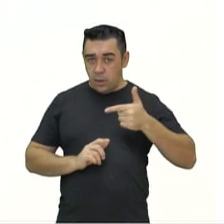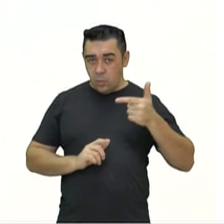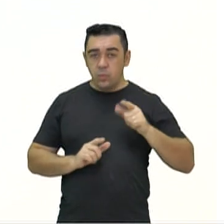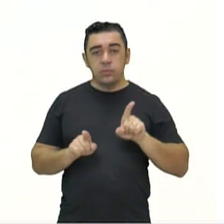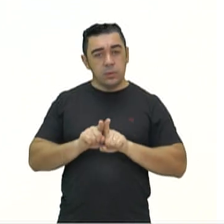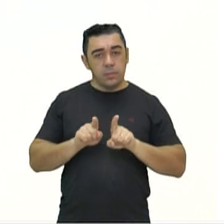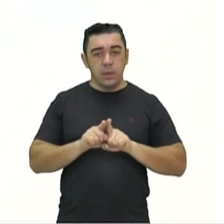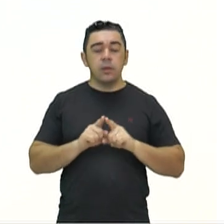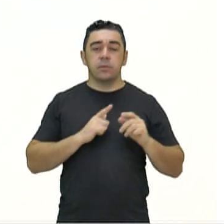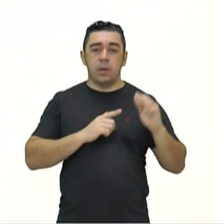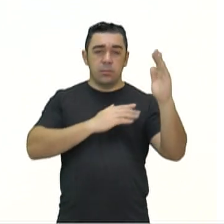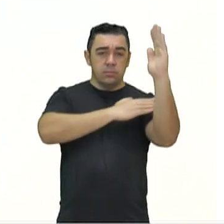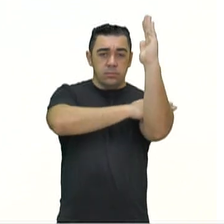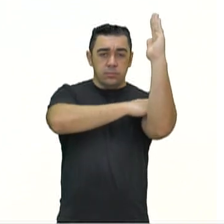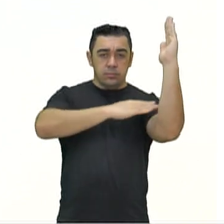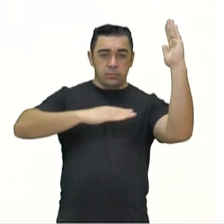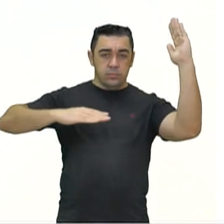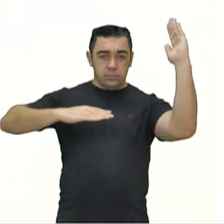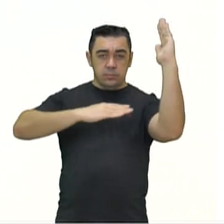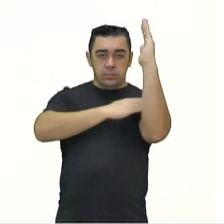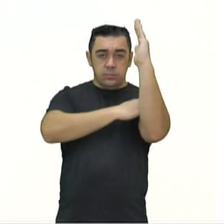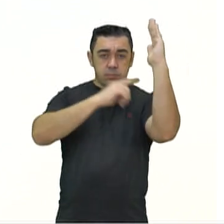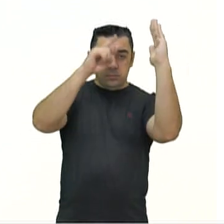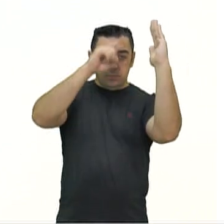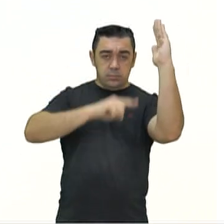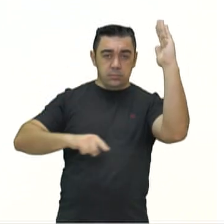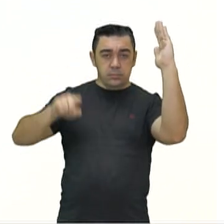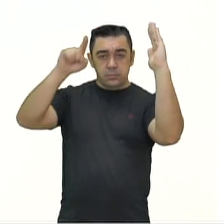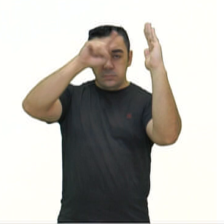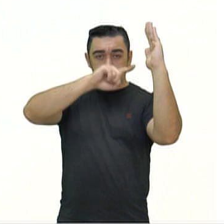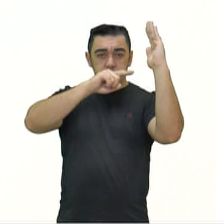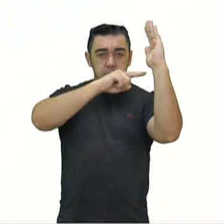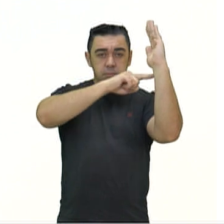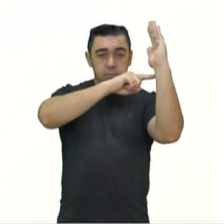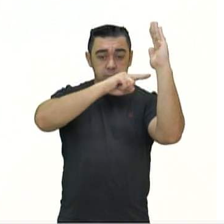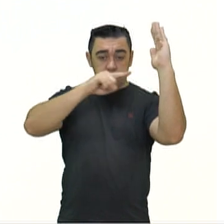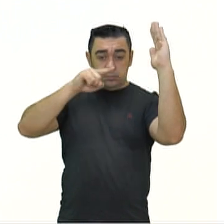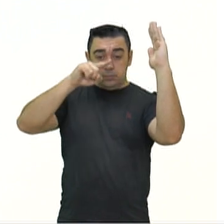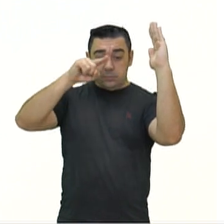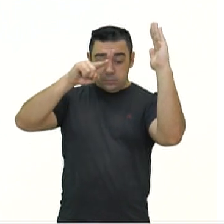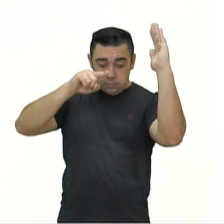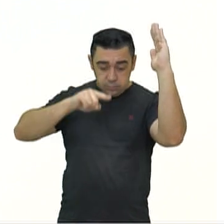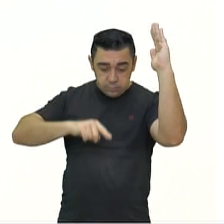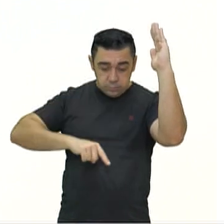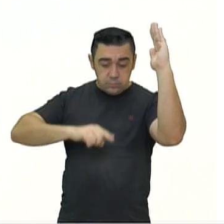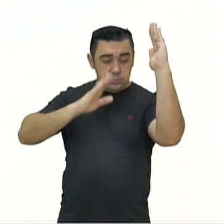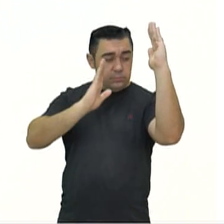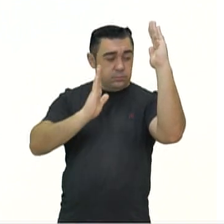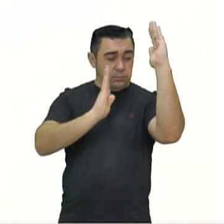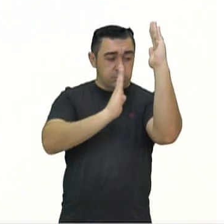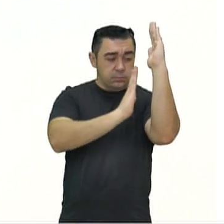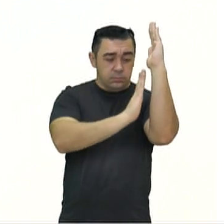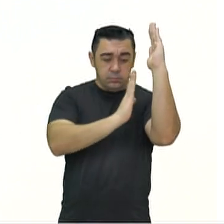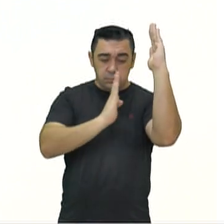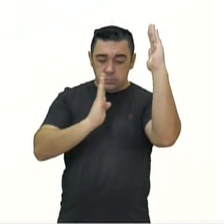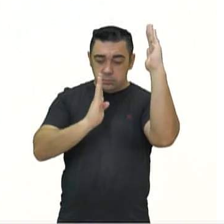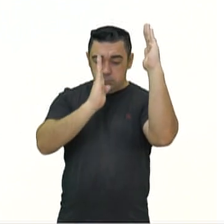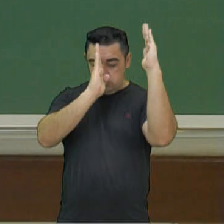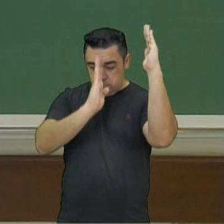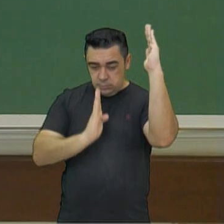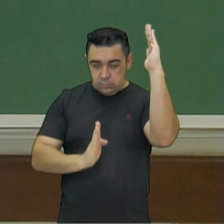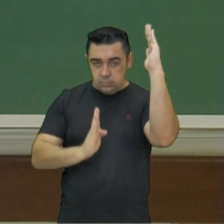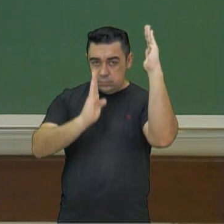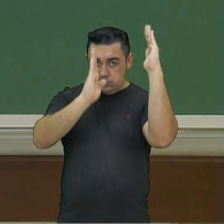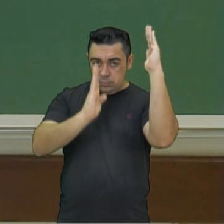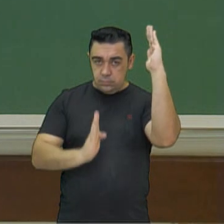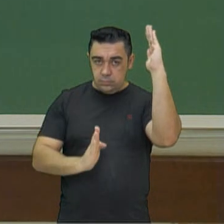nós podemos ter então que os focos estarão numa reta que é paralela ao eixo y. Dessa forma, o